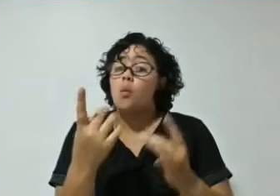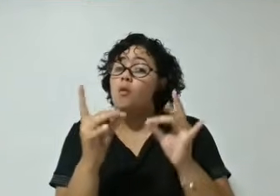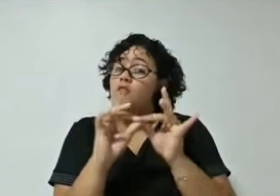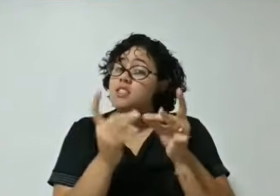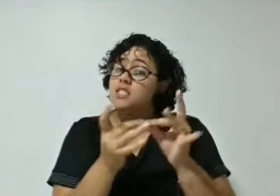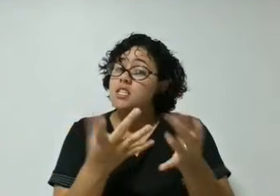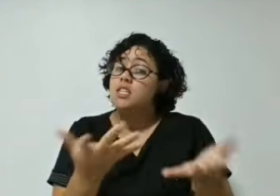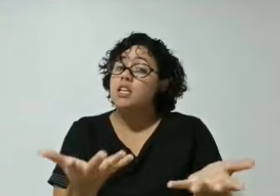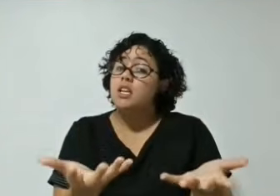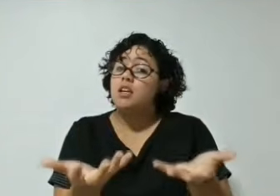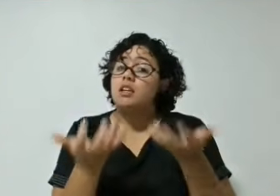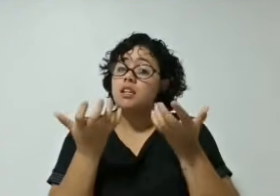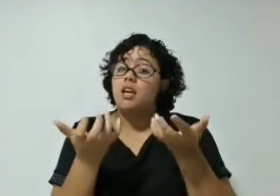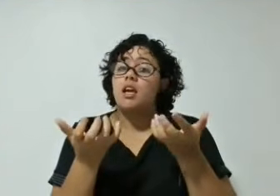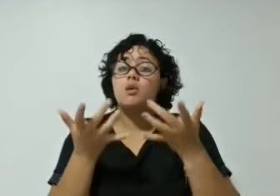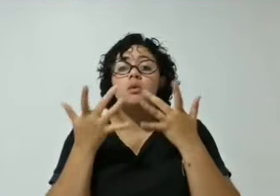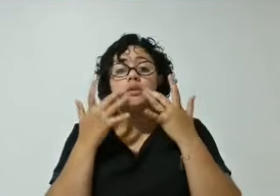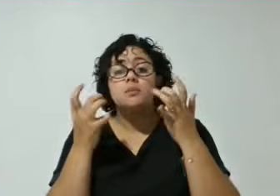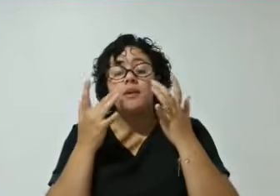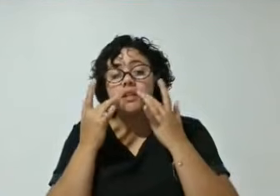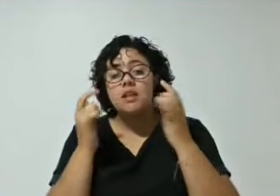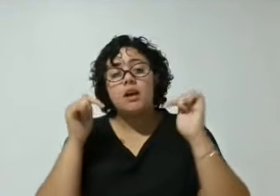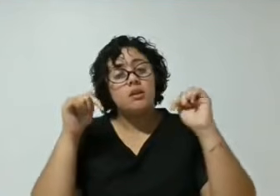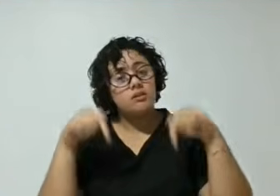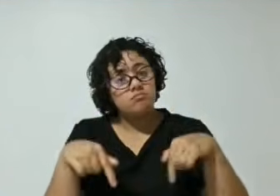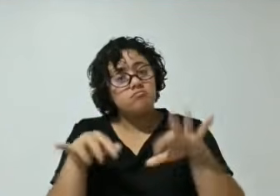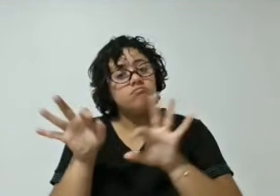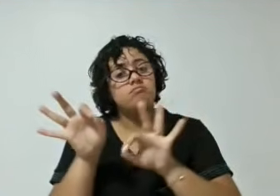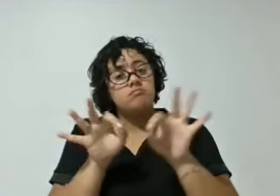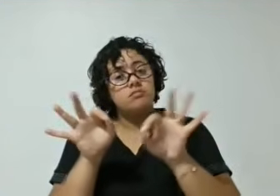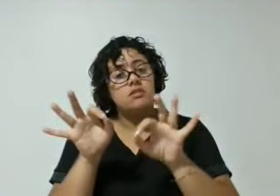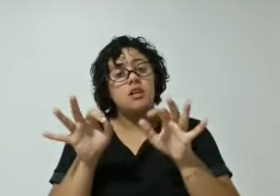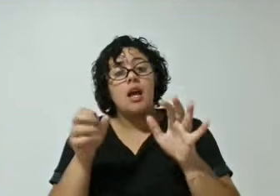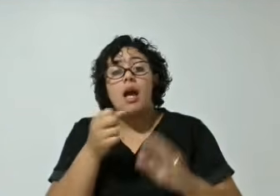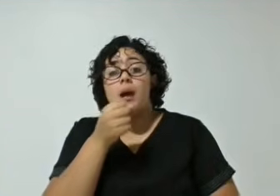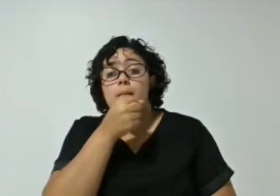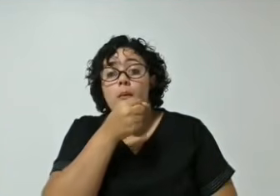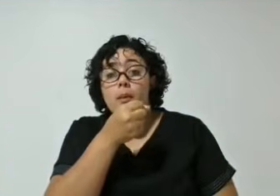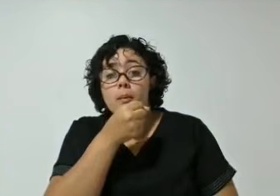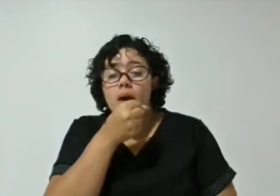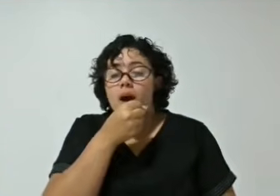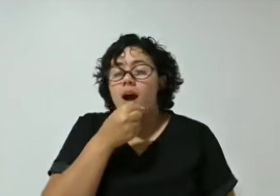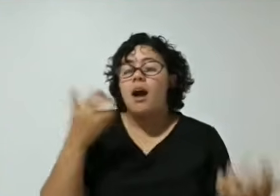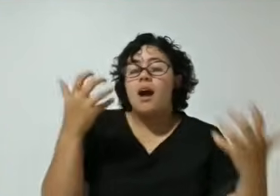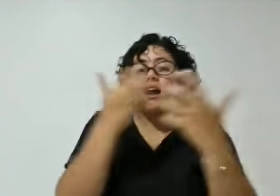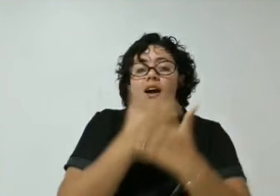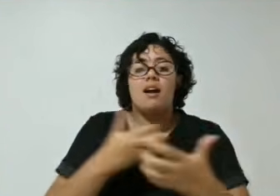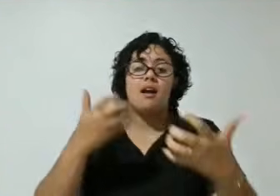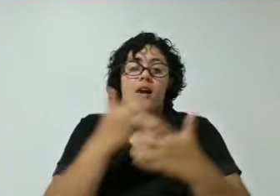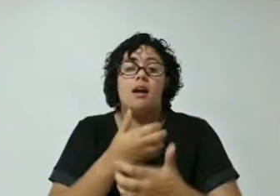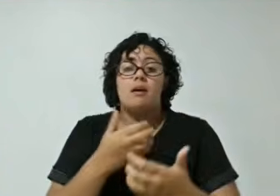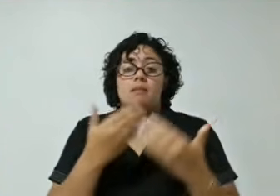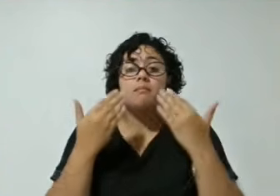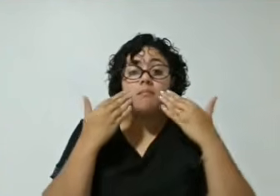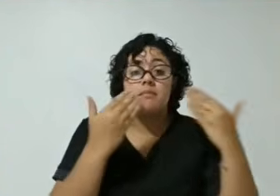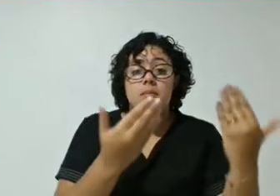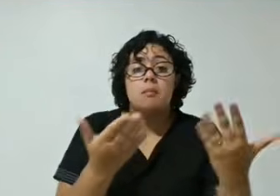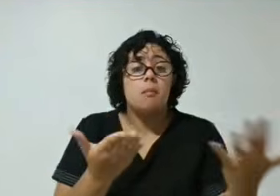quero fazer um espetáculo. Eu quero apresentar minha música. Vamos movimentar essa